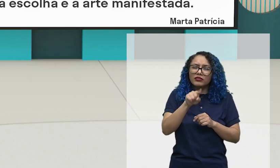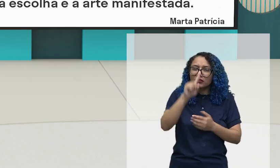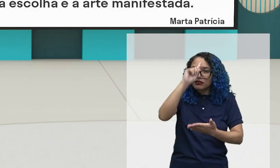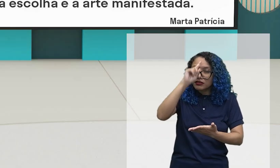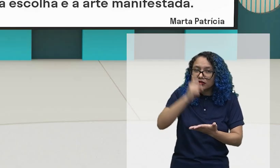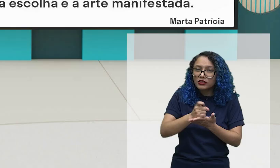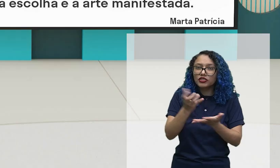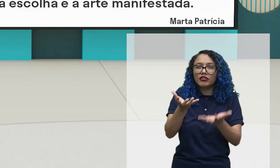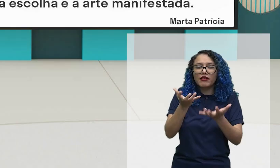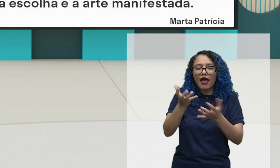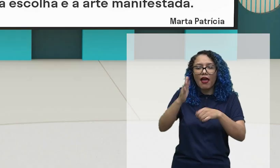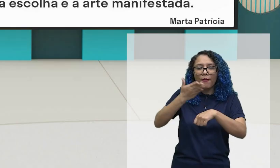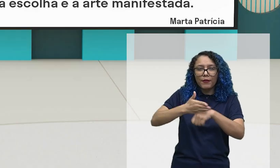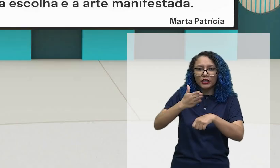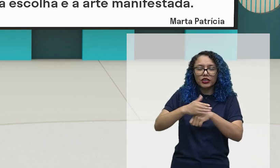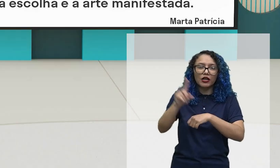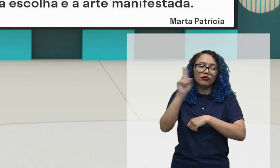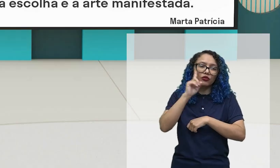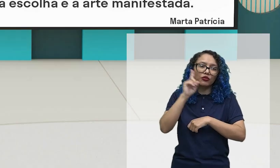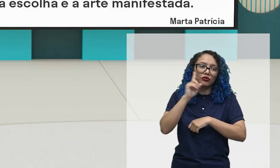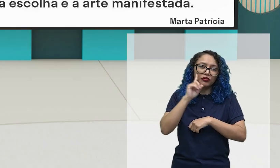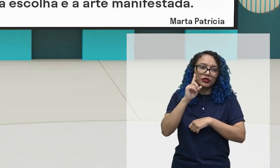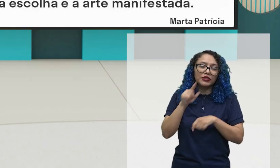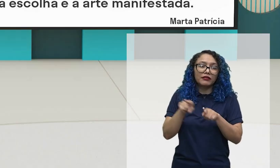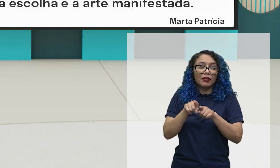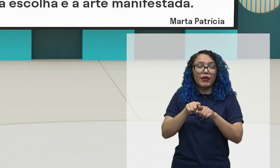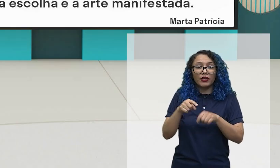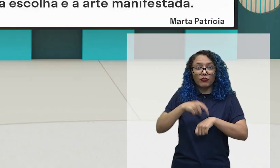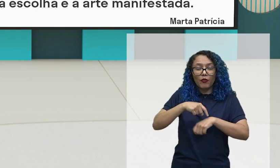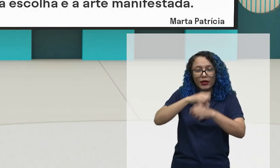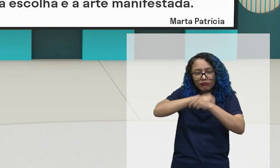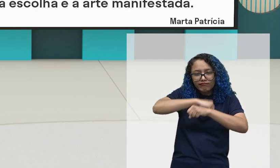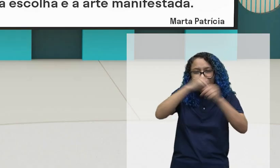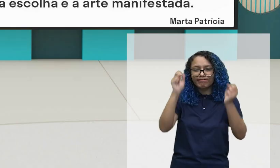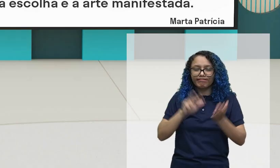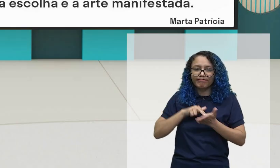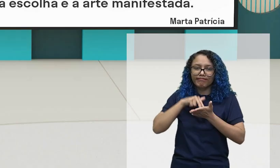apreciar, mas naquilo que você decide fazer todo